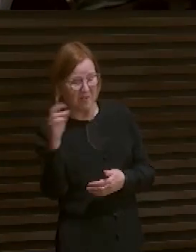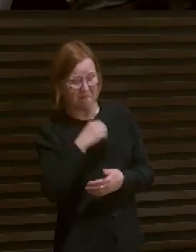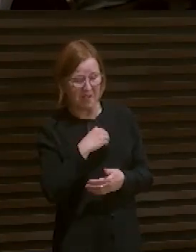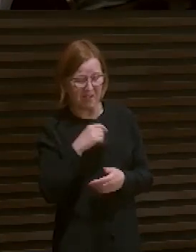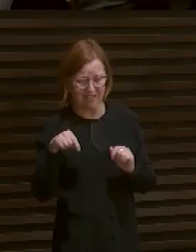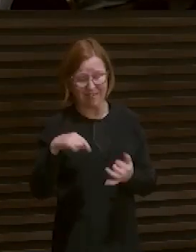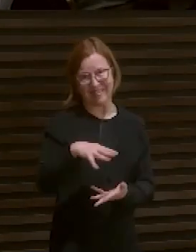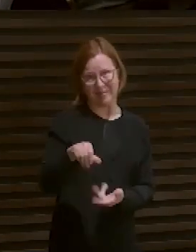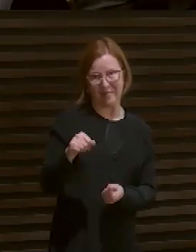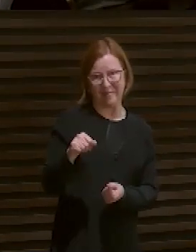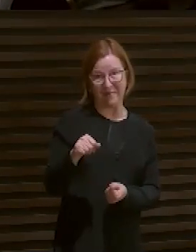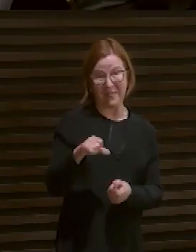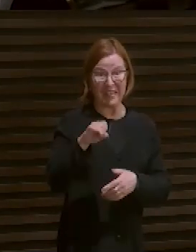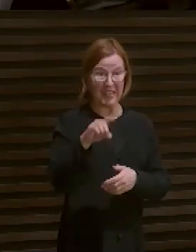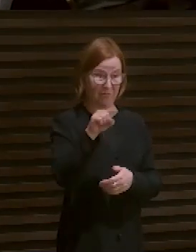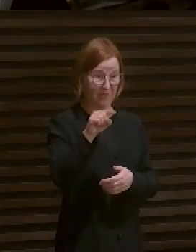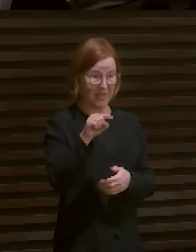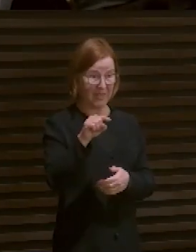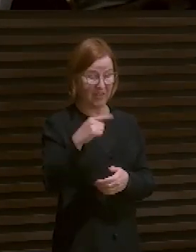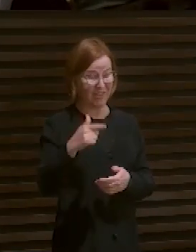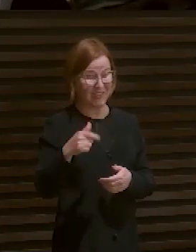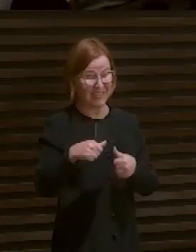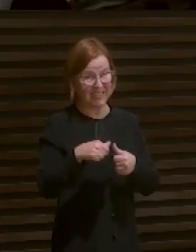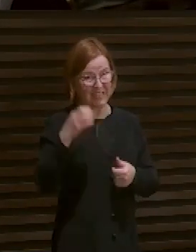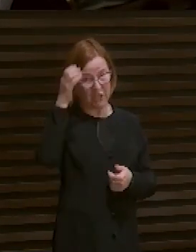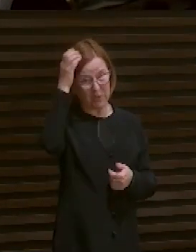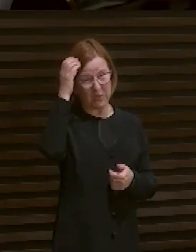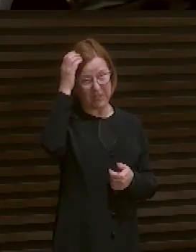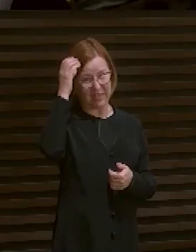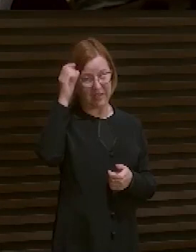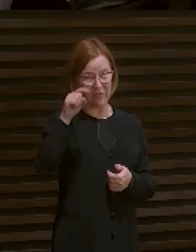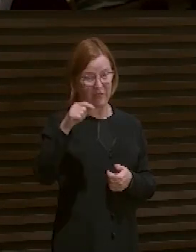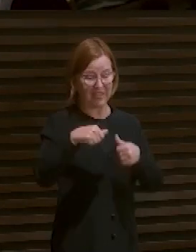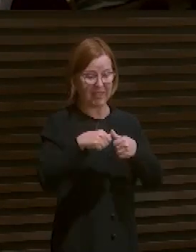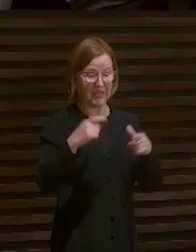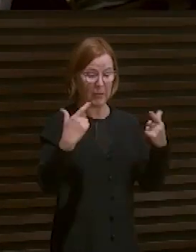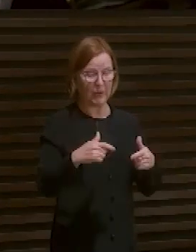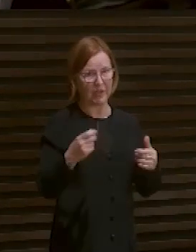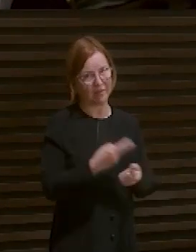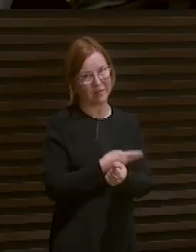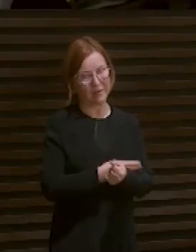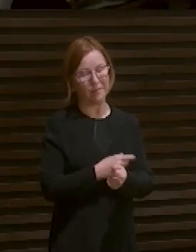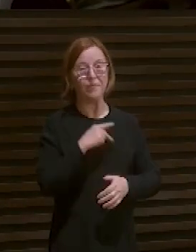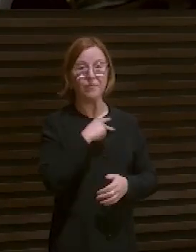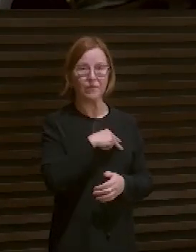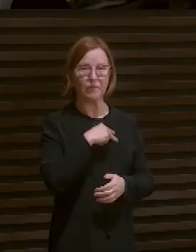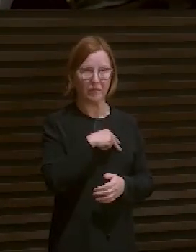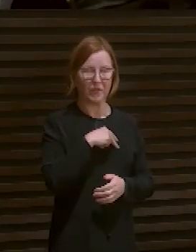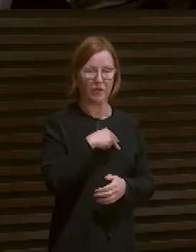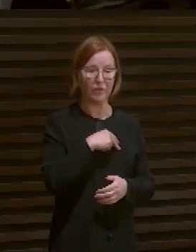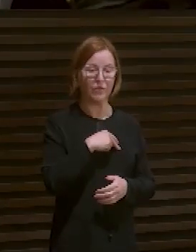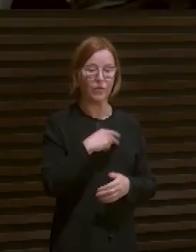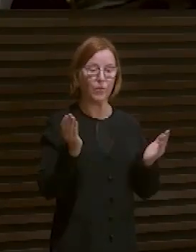da face da terra. Se você não tiver essa consciência, você está no lugar errado. Paulo, como foi dito